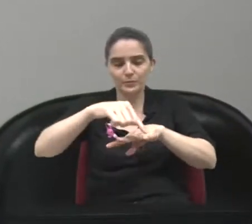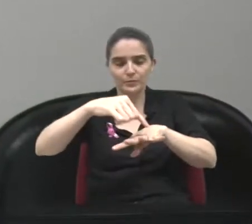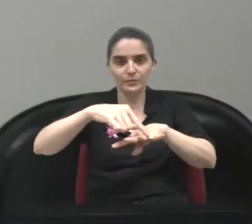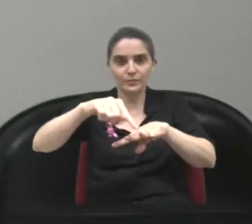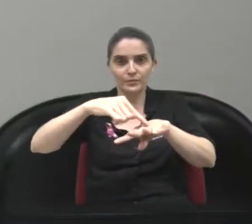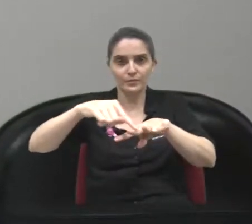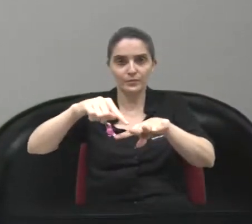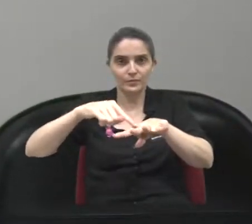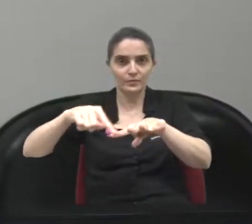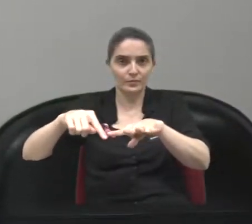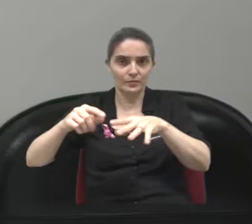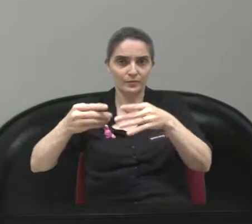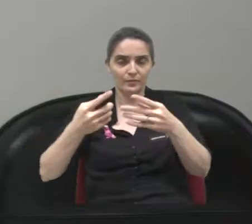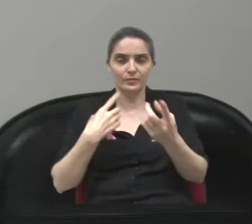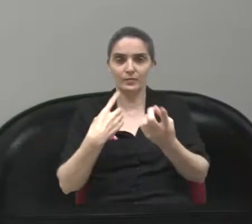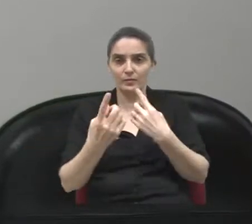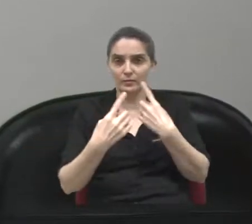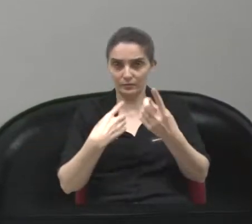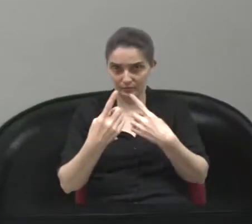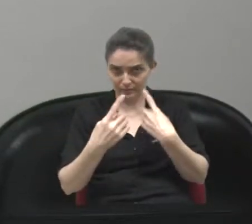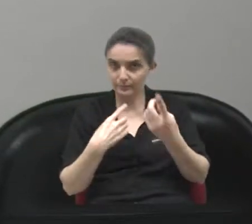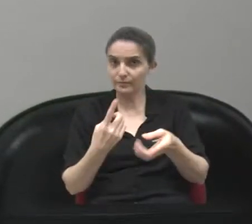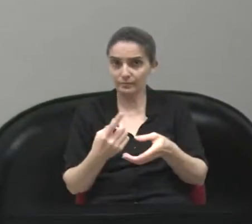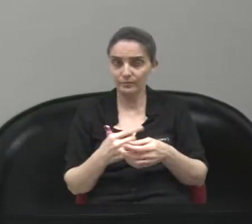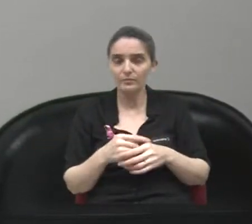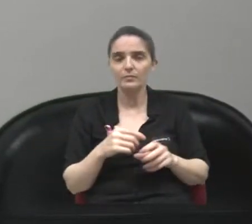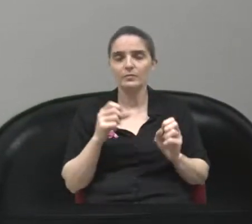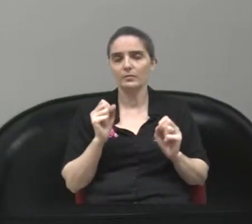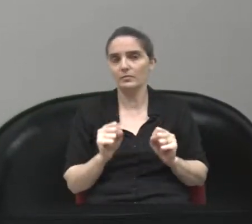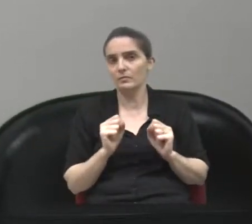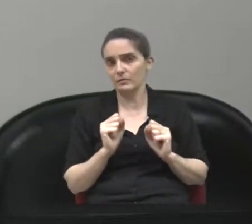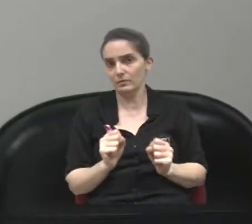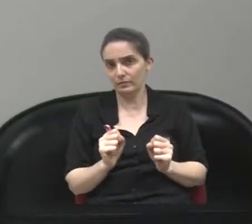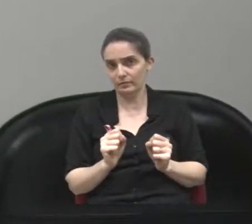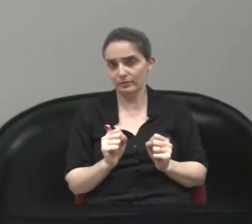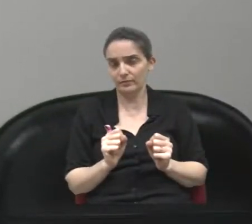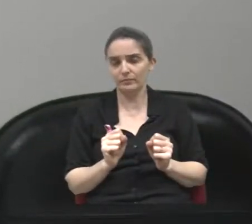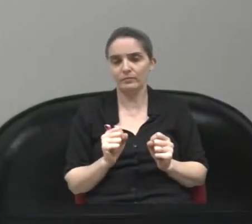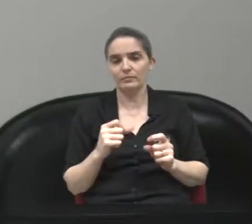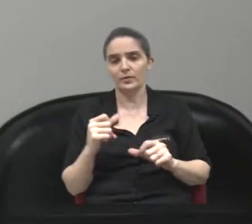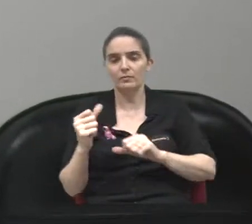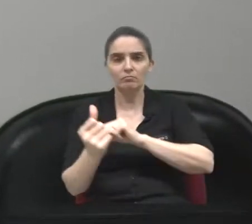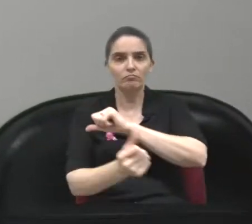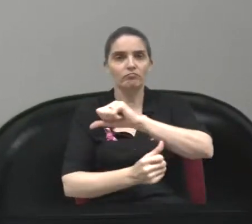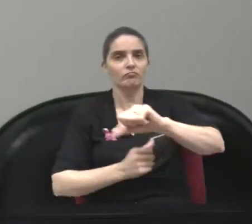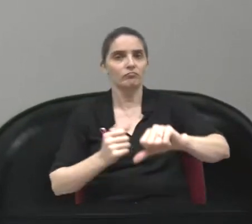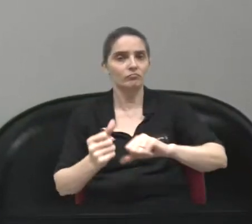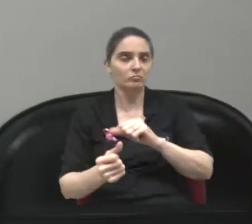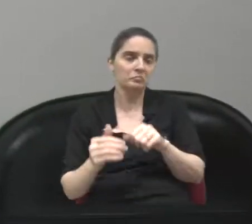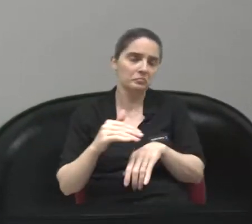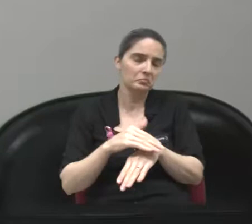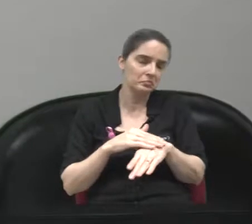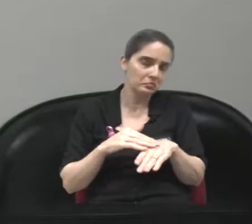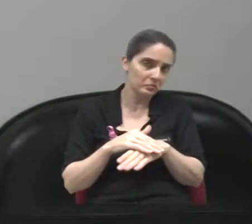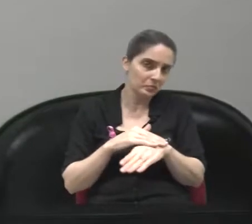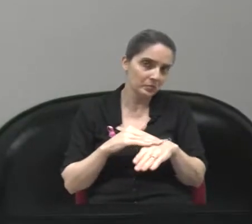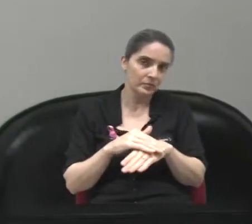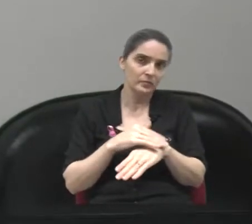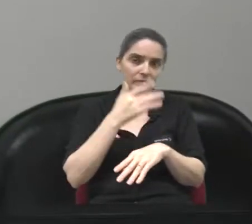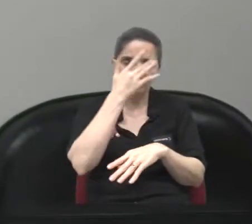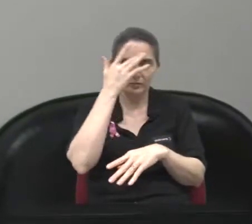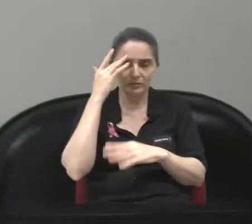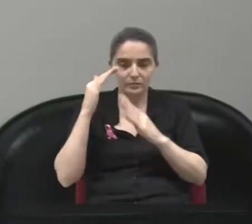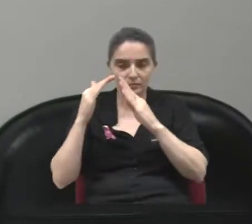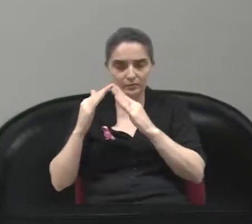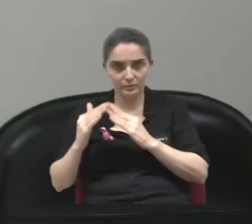quatro estradas, que dá para fazer esse círculo aí, né, numa conversa com os moradores da região, porque